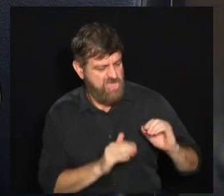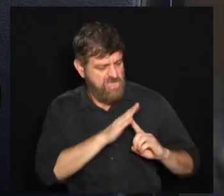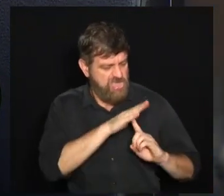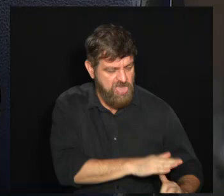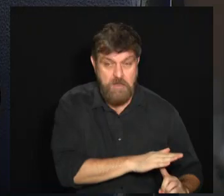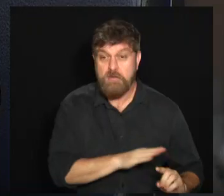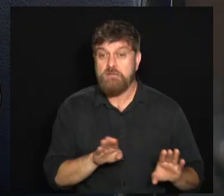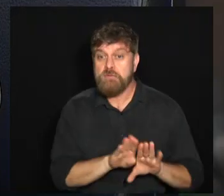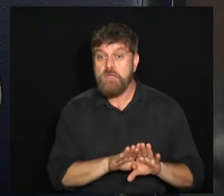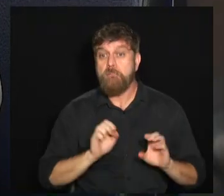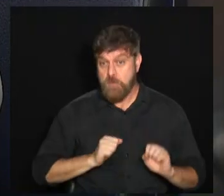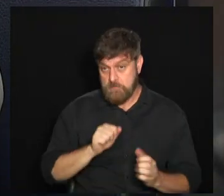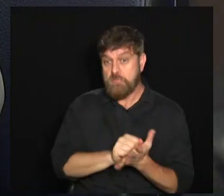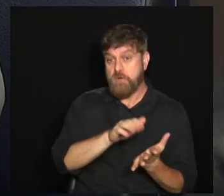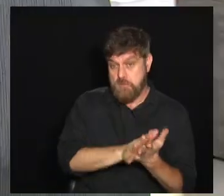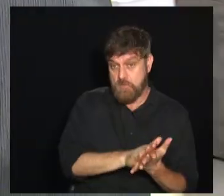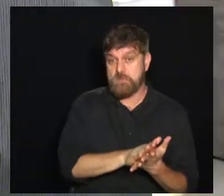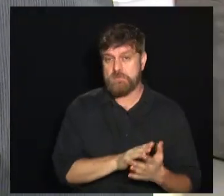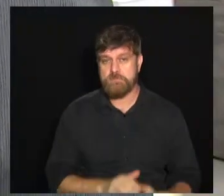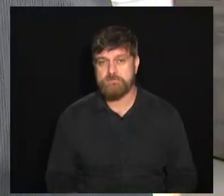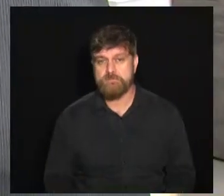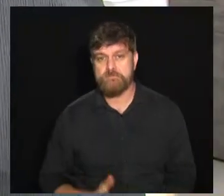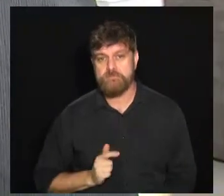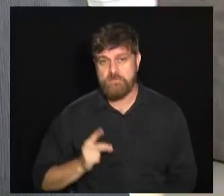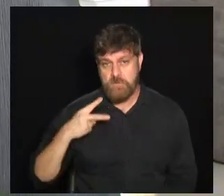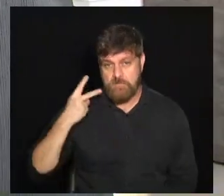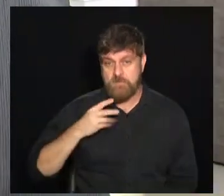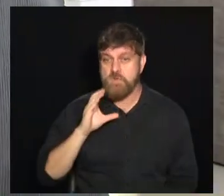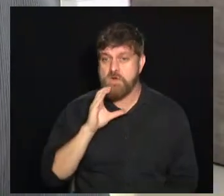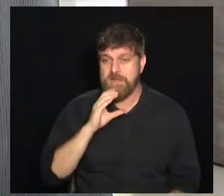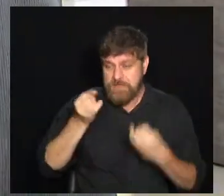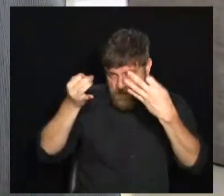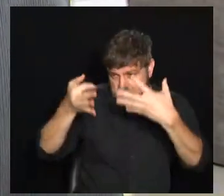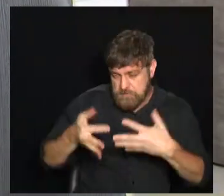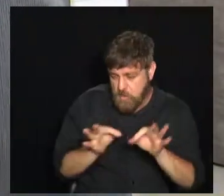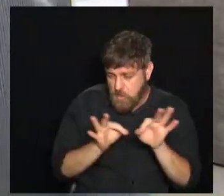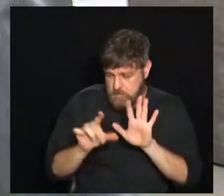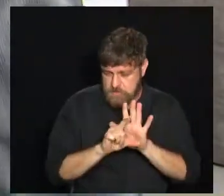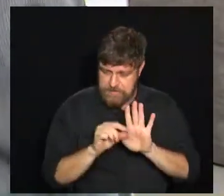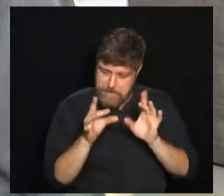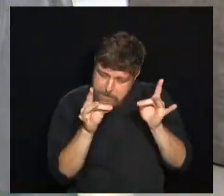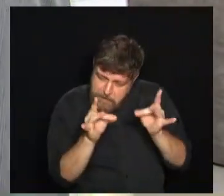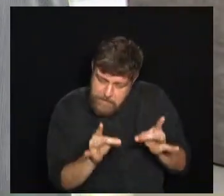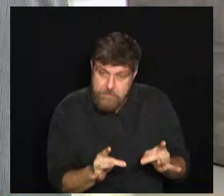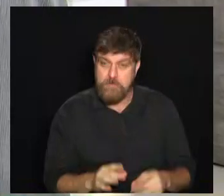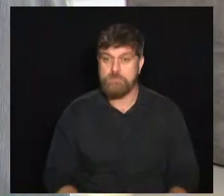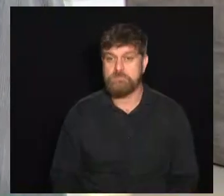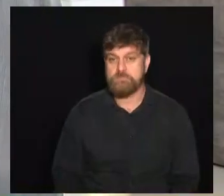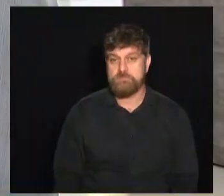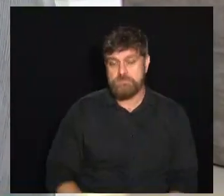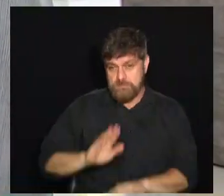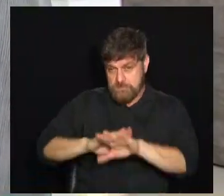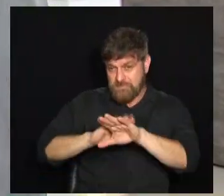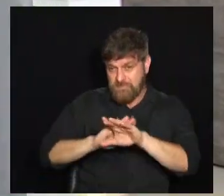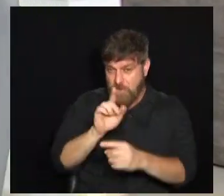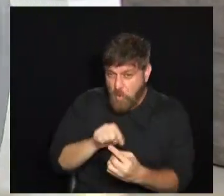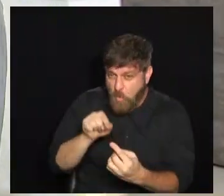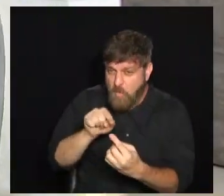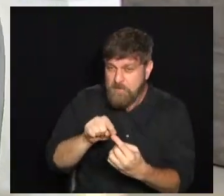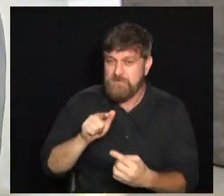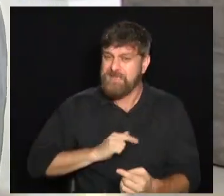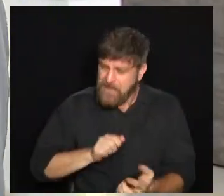religião poderá ser punido com multa. O parlamentar explica o projeto de lei. É um projeto que a gente pretende fazer com que